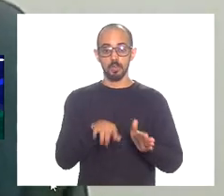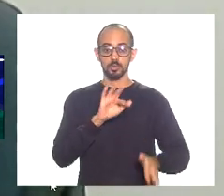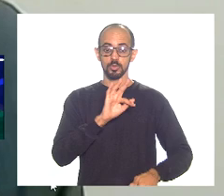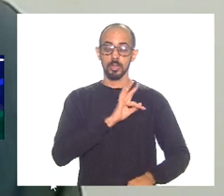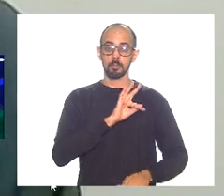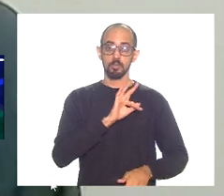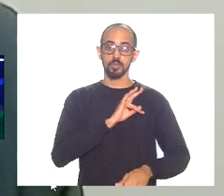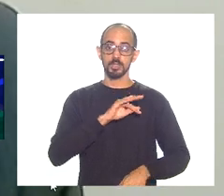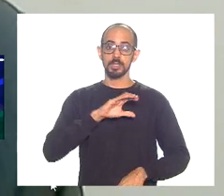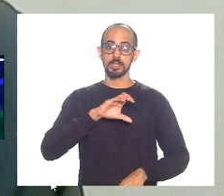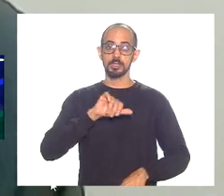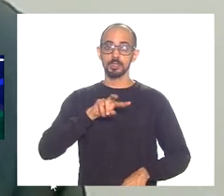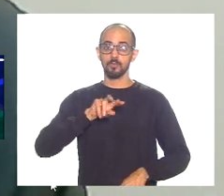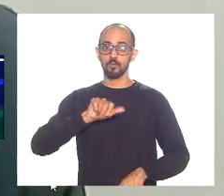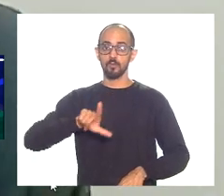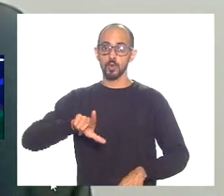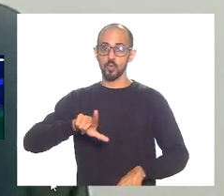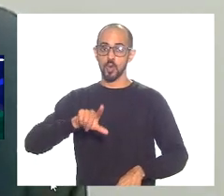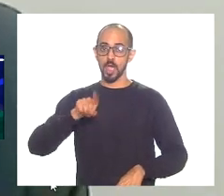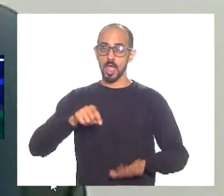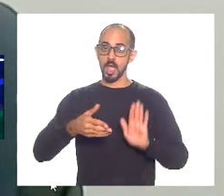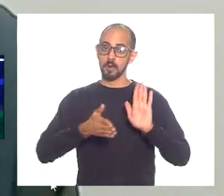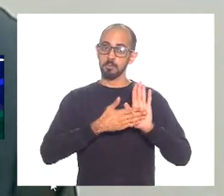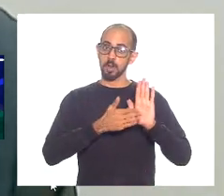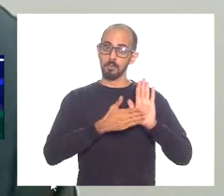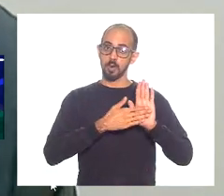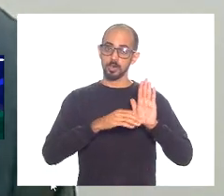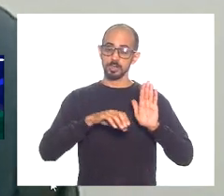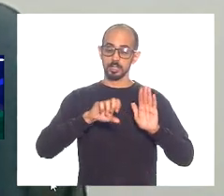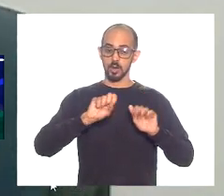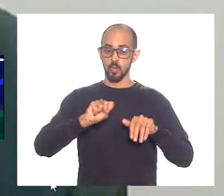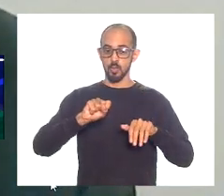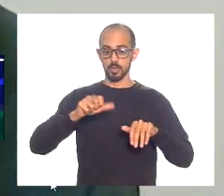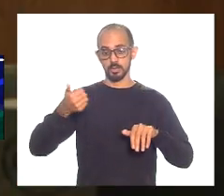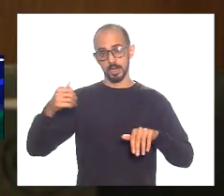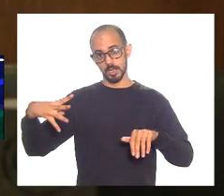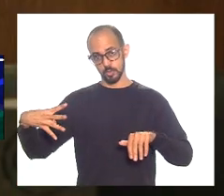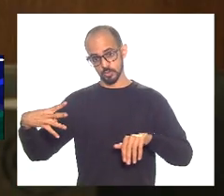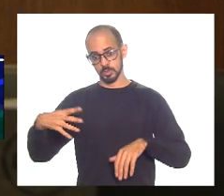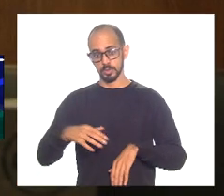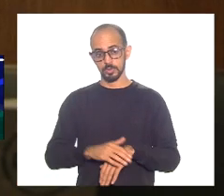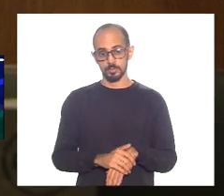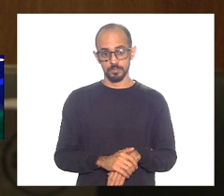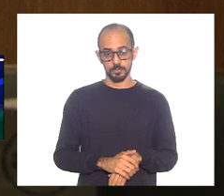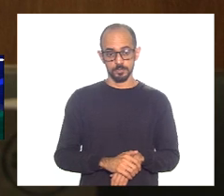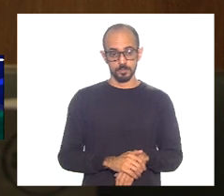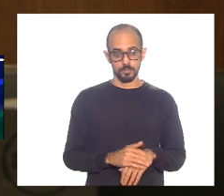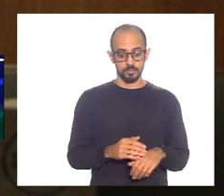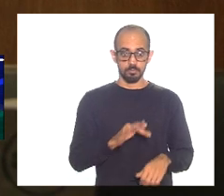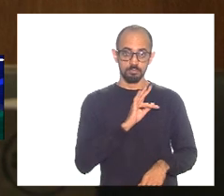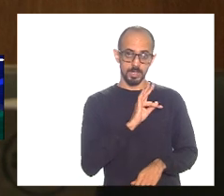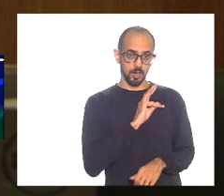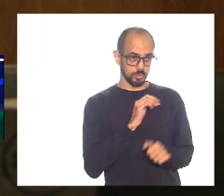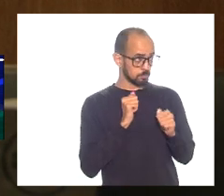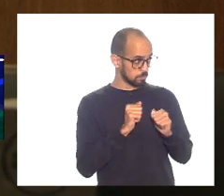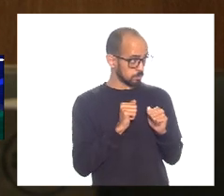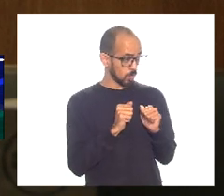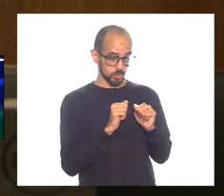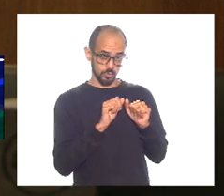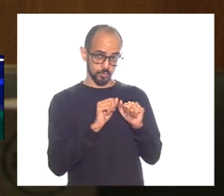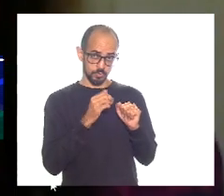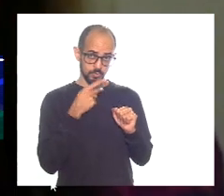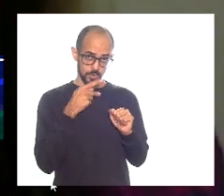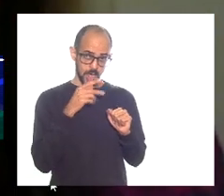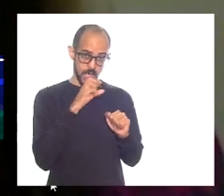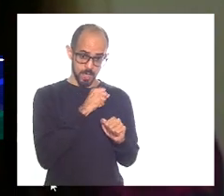é a proposta com subemenda 8 e a 14, senhor presidente. Presidente, posso fazer uma observação? Por favor.